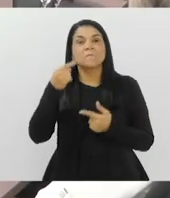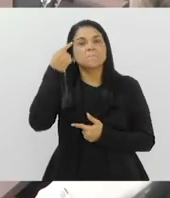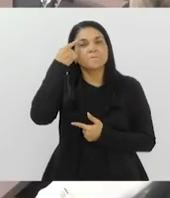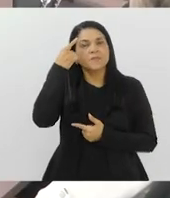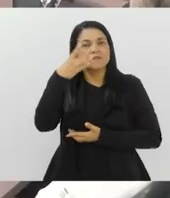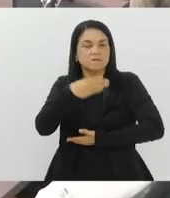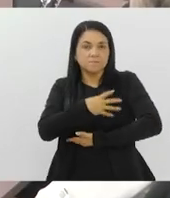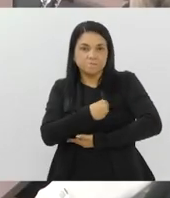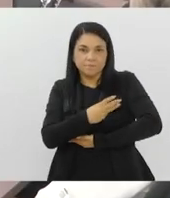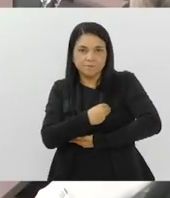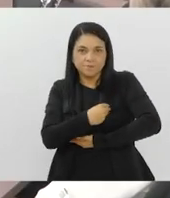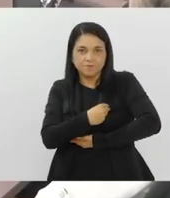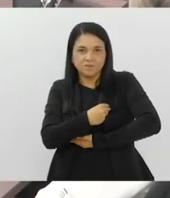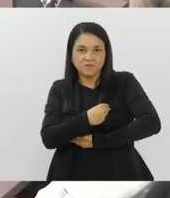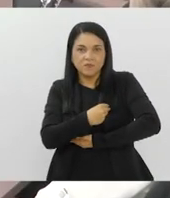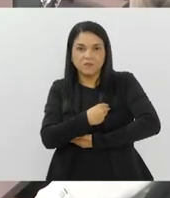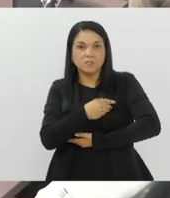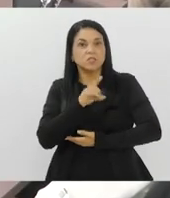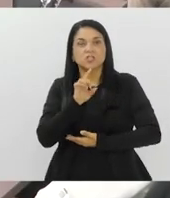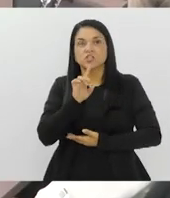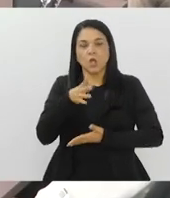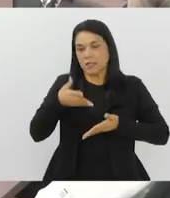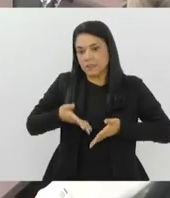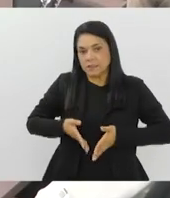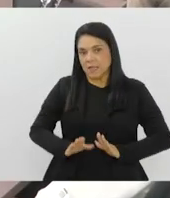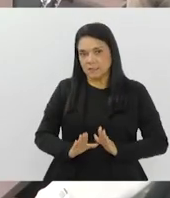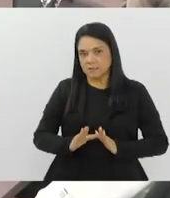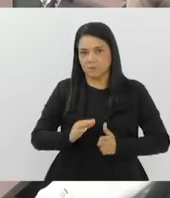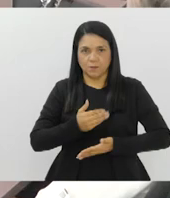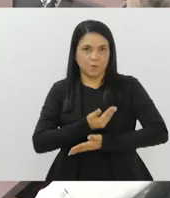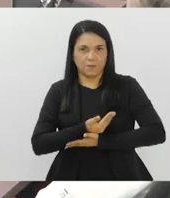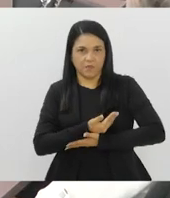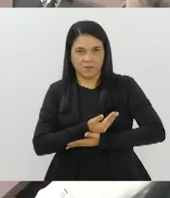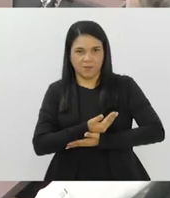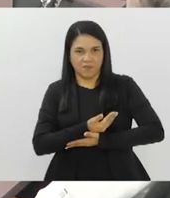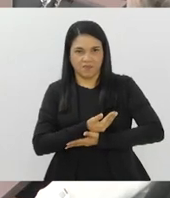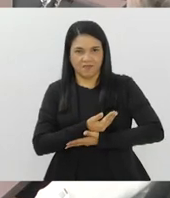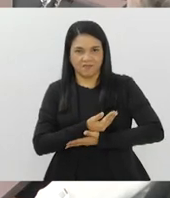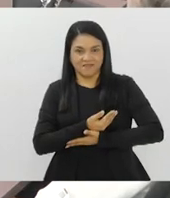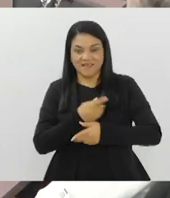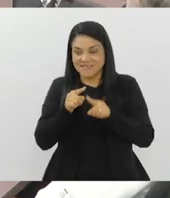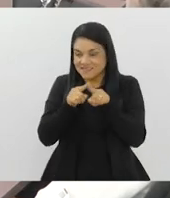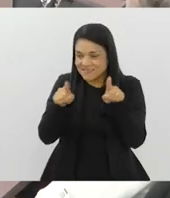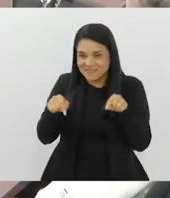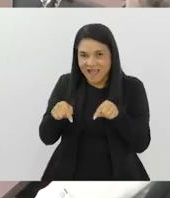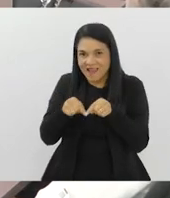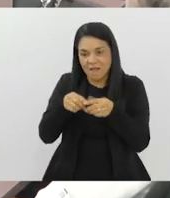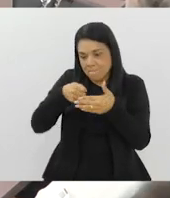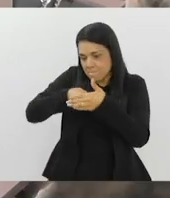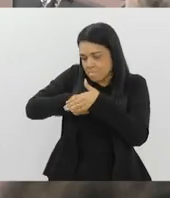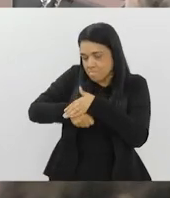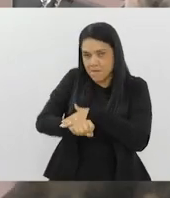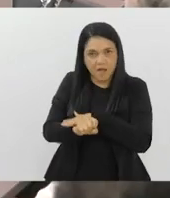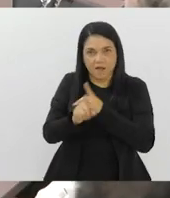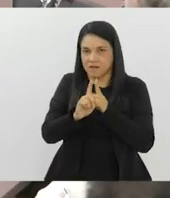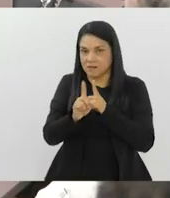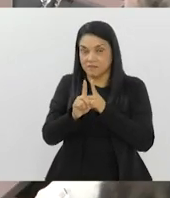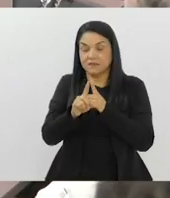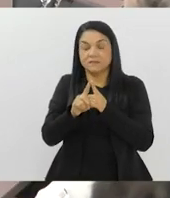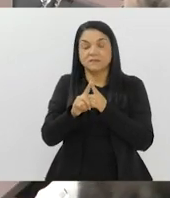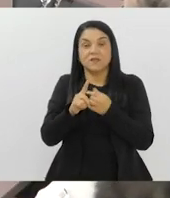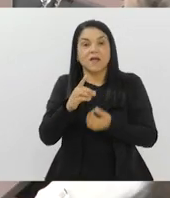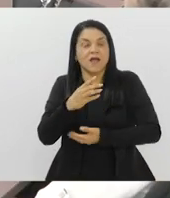é assim que eu tive o meu bebê, não é na sala de parto, como a gente fala, amamentação na sala